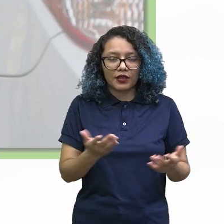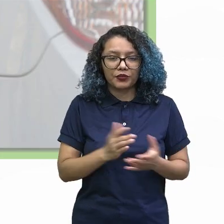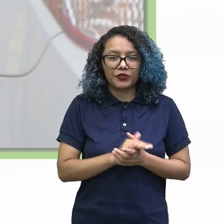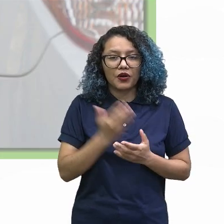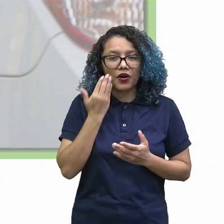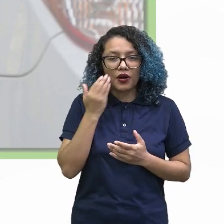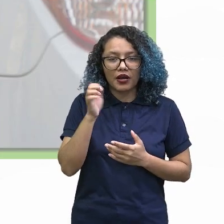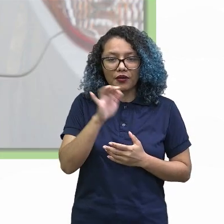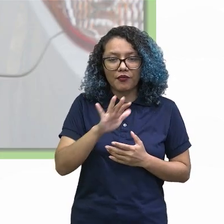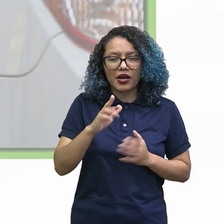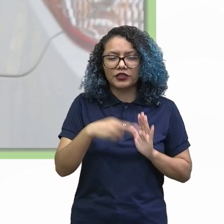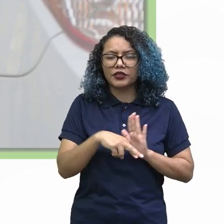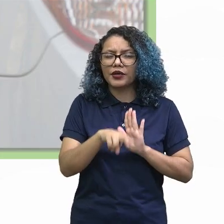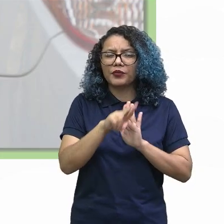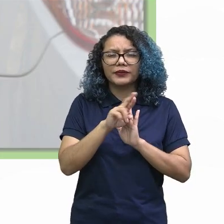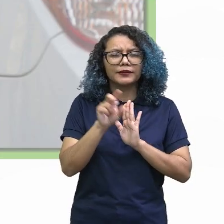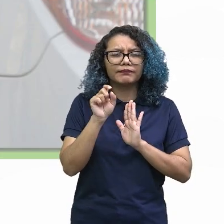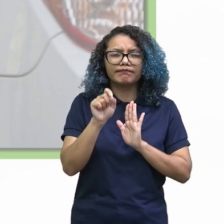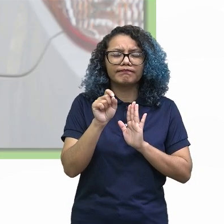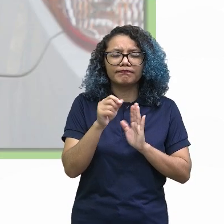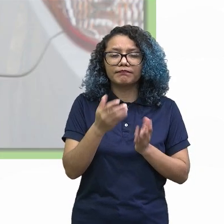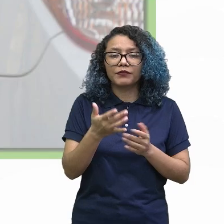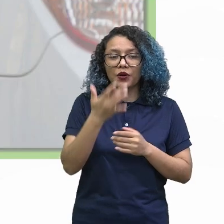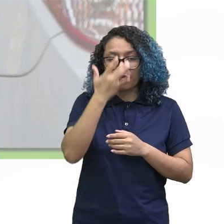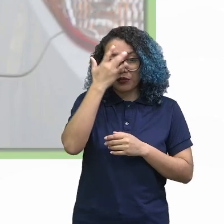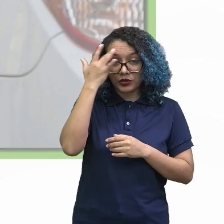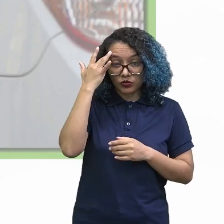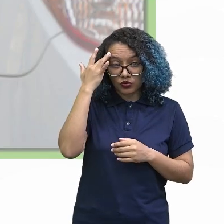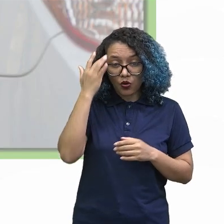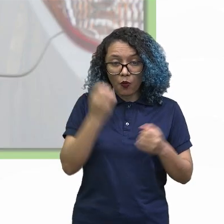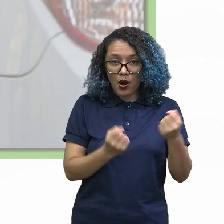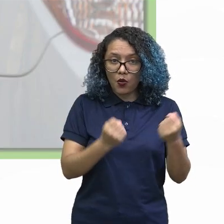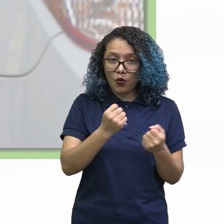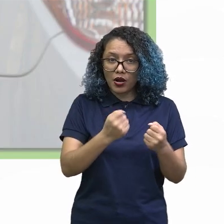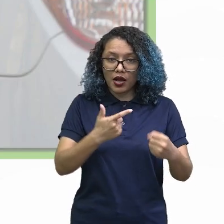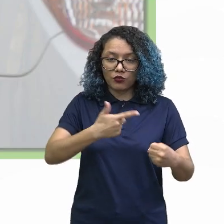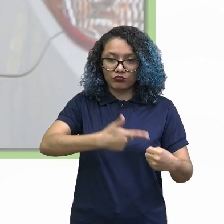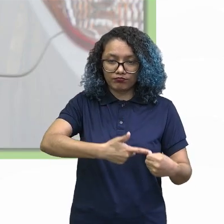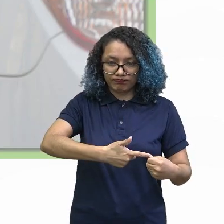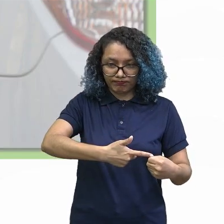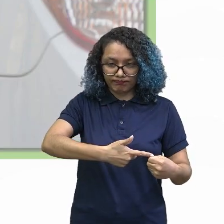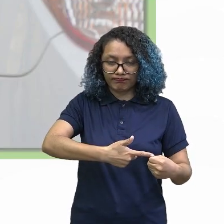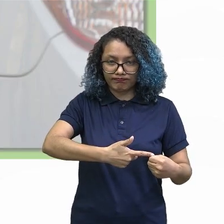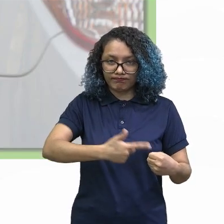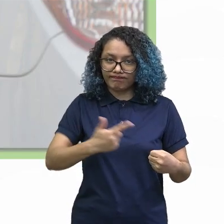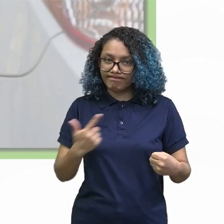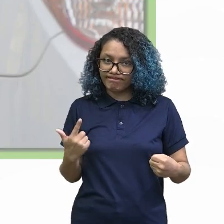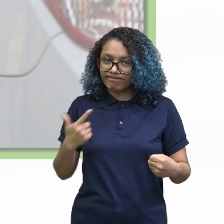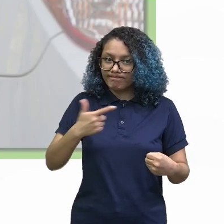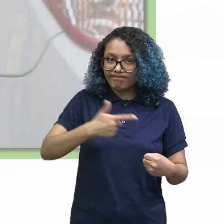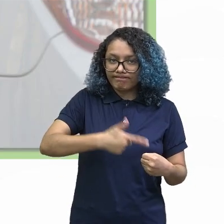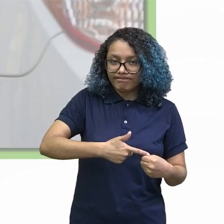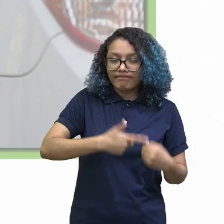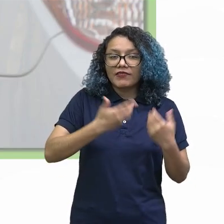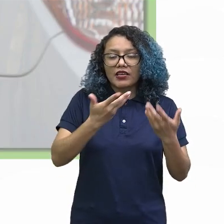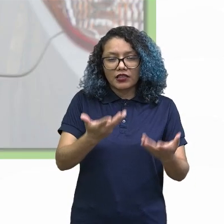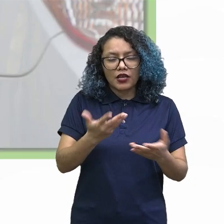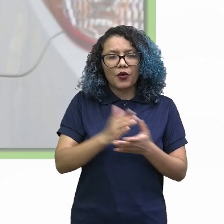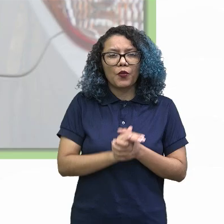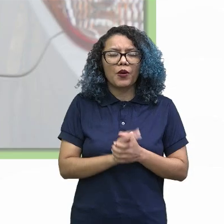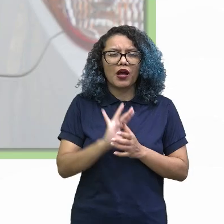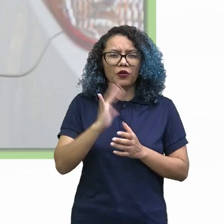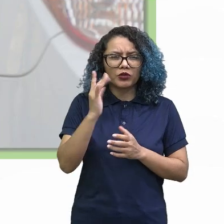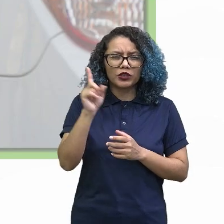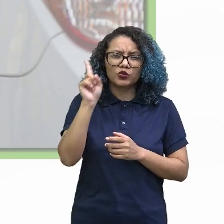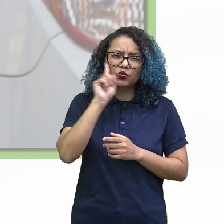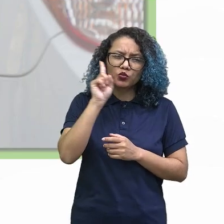que representa para a gente uma pessoa que está abastecendo o seu carro, né? Então é algo que acontece diariamente,